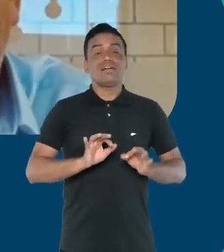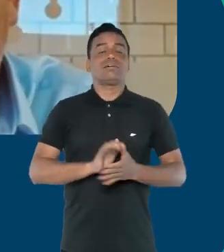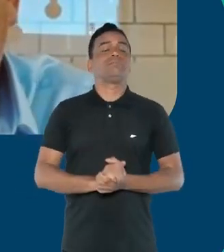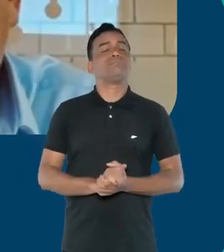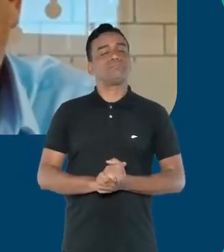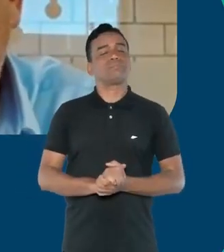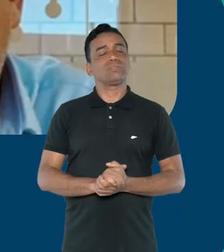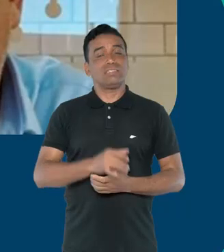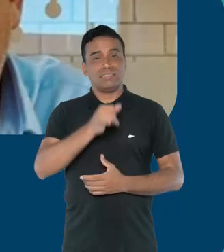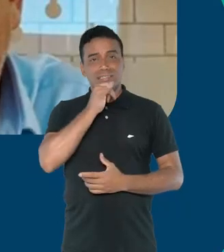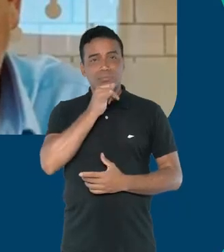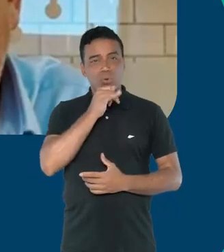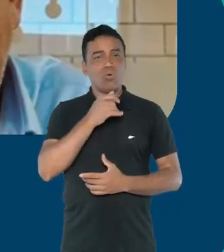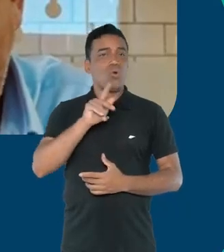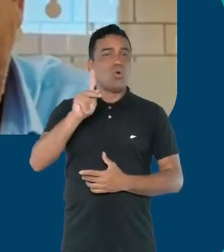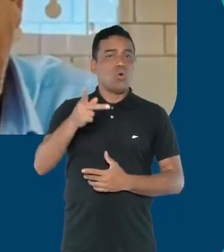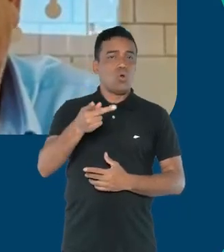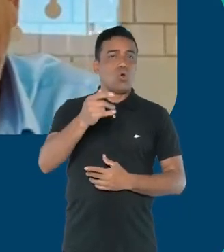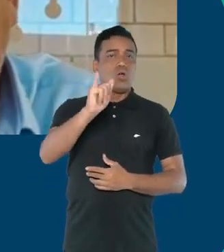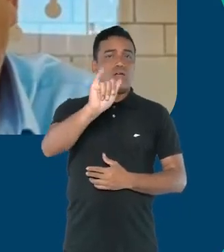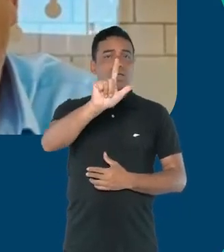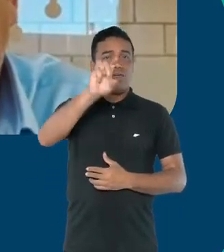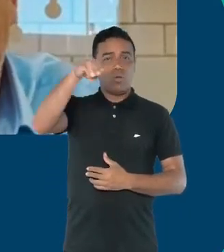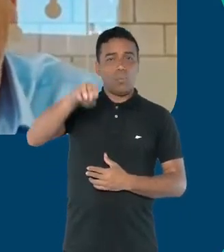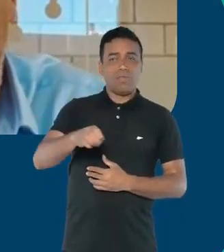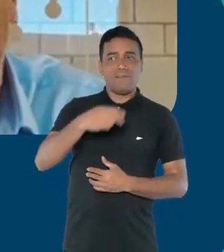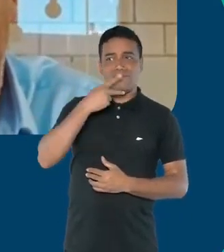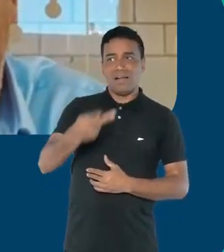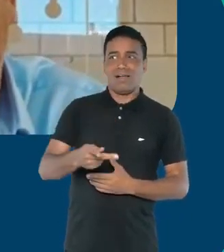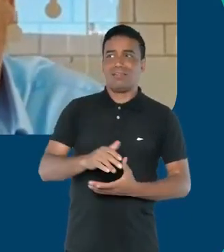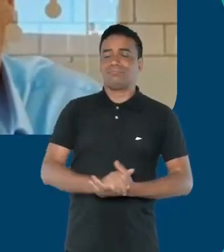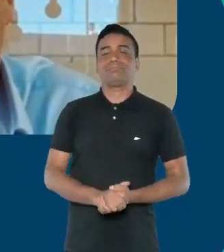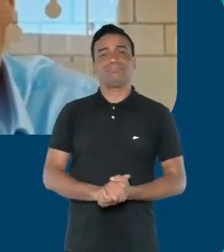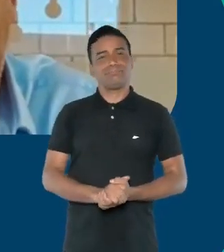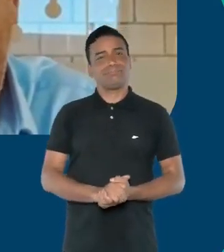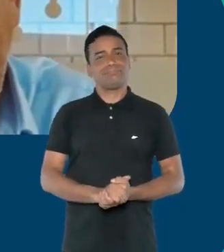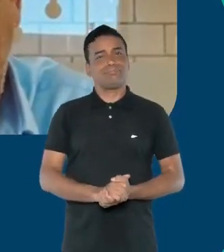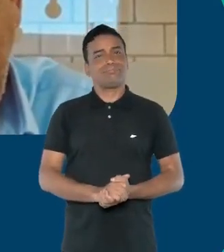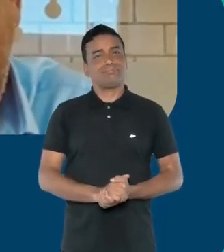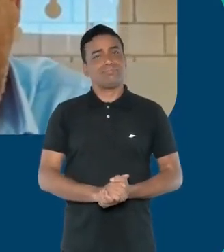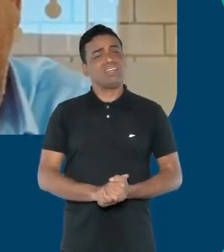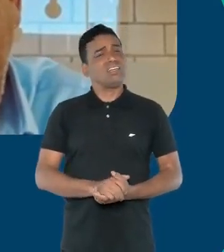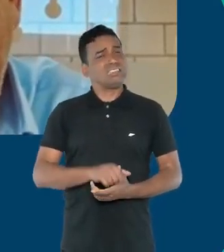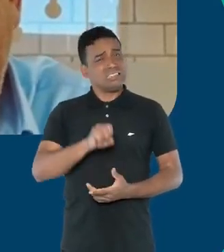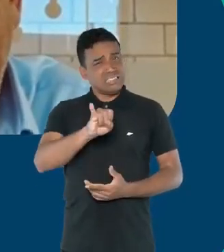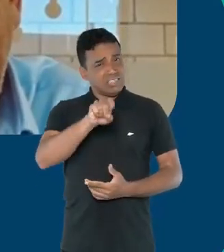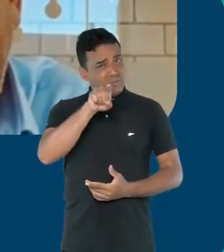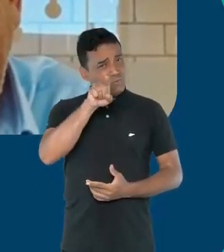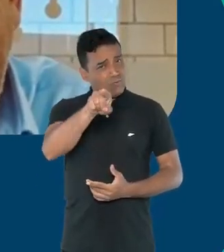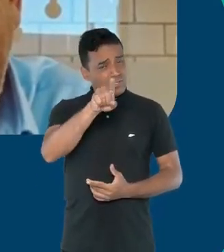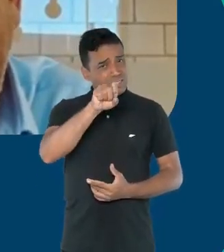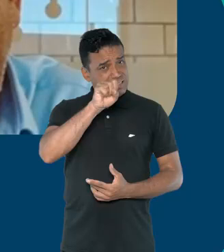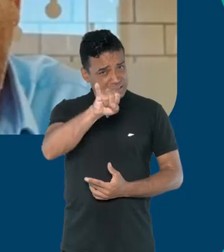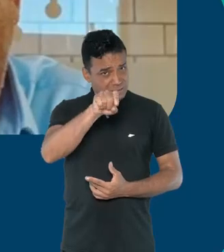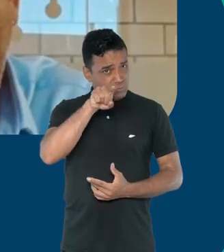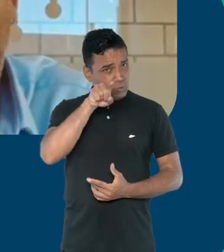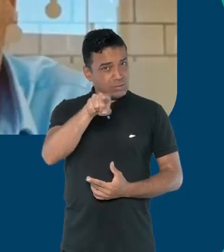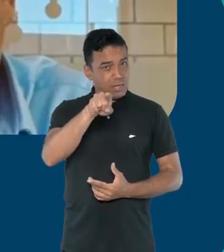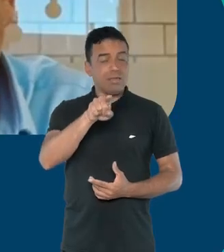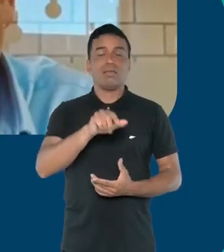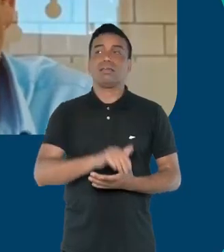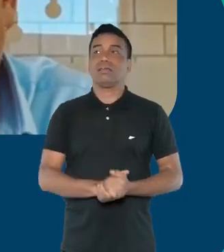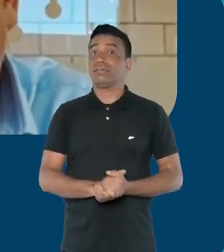quando o Hume diz assim, bom, se você